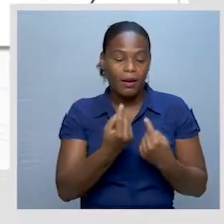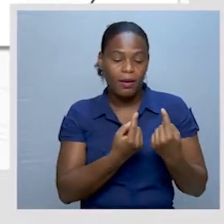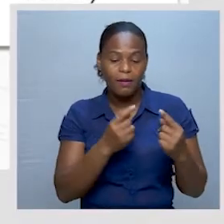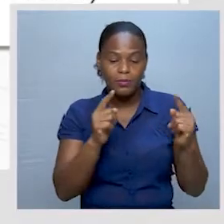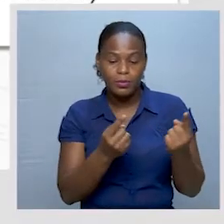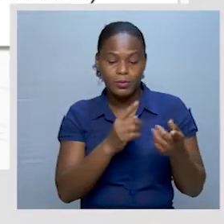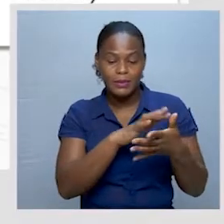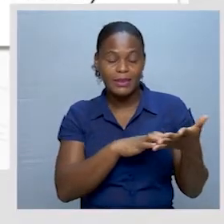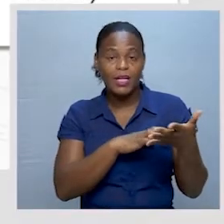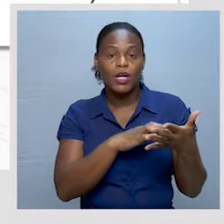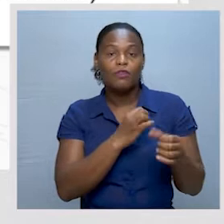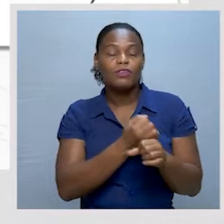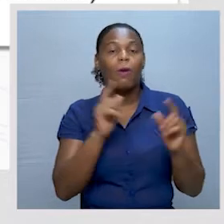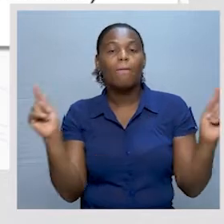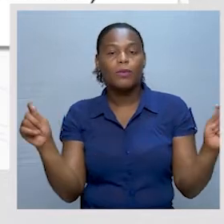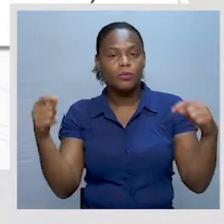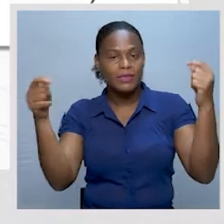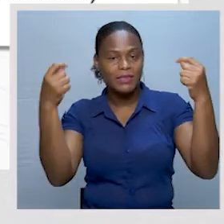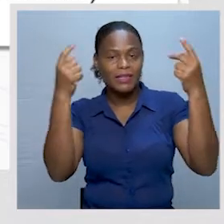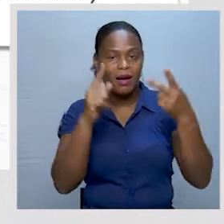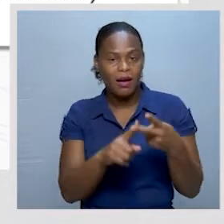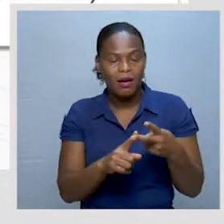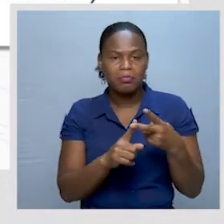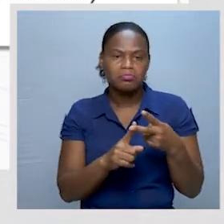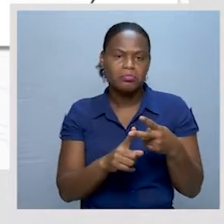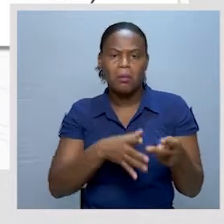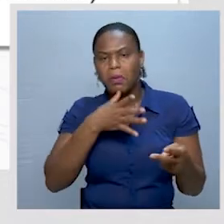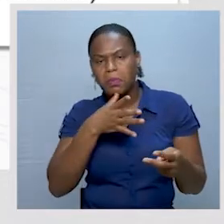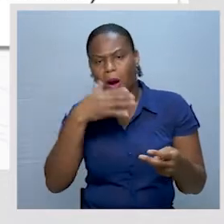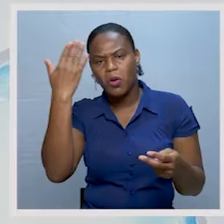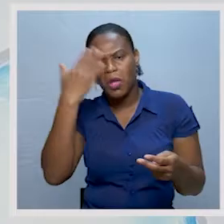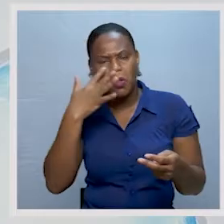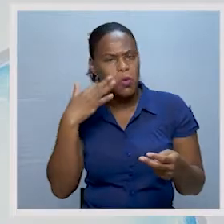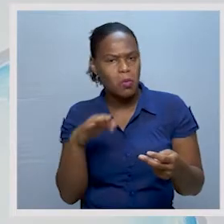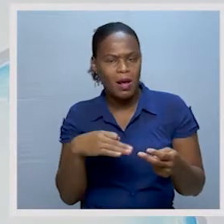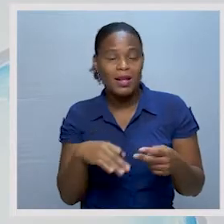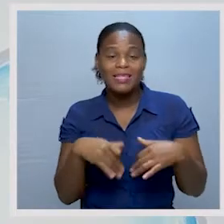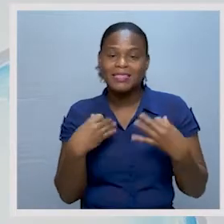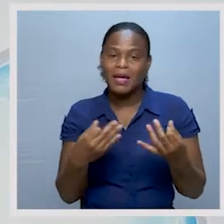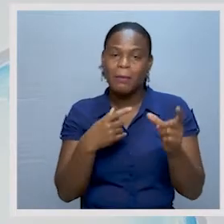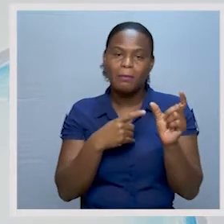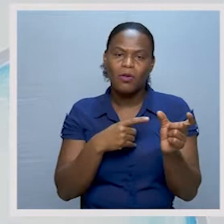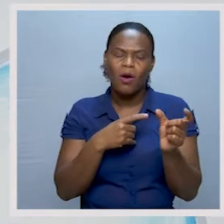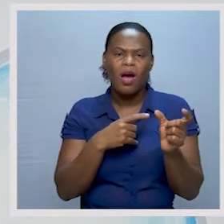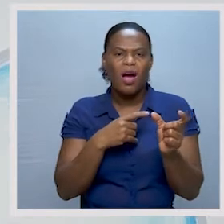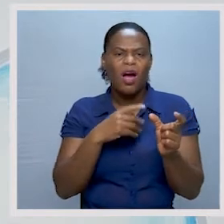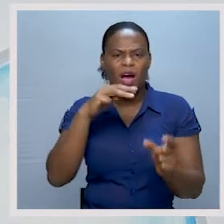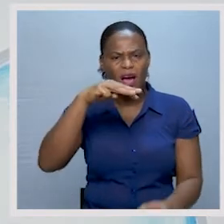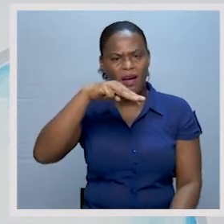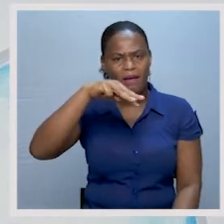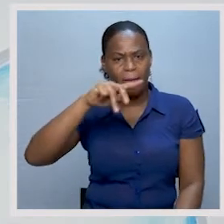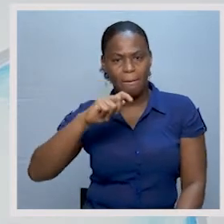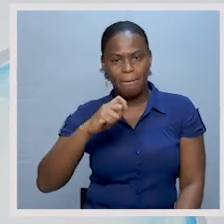alguns textos essa função, na publicidade ou nas expressões cotidianas, em que há o uso frequente de